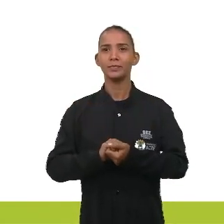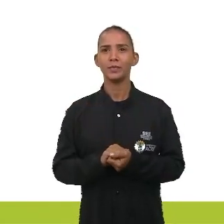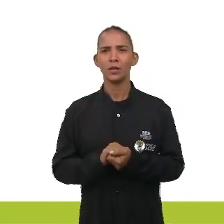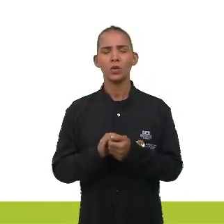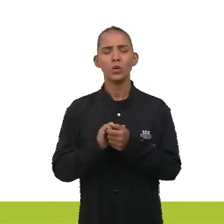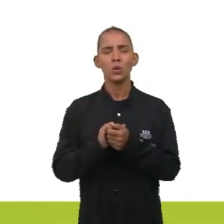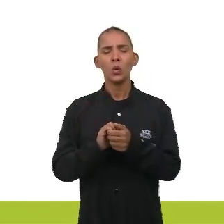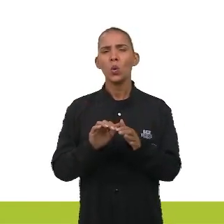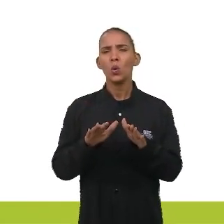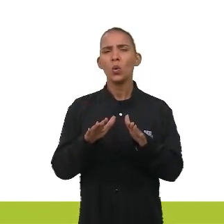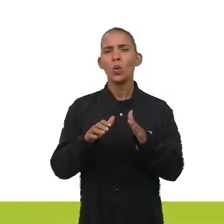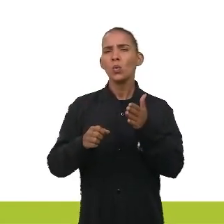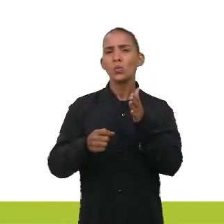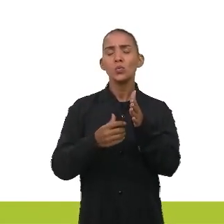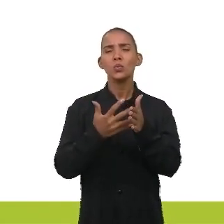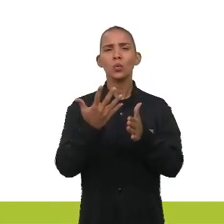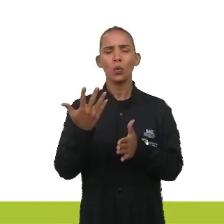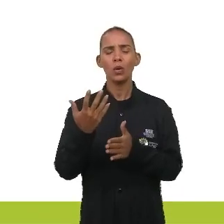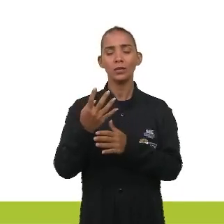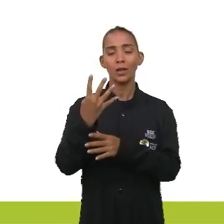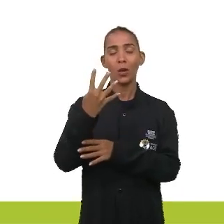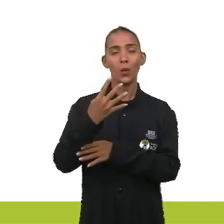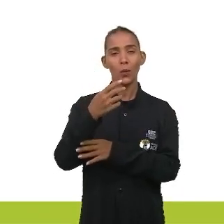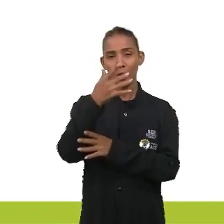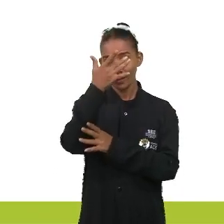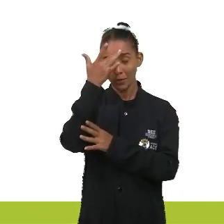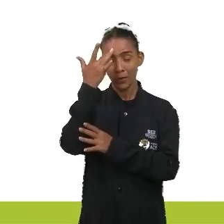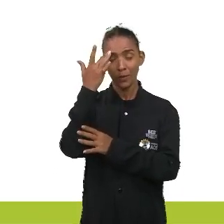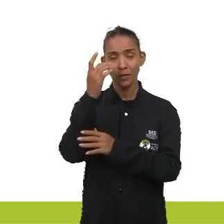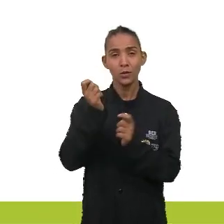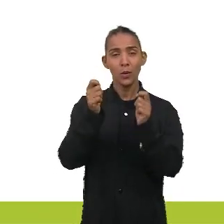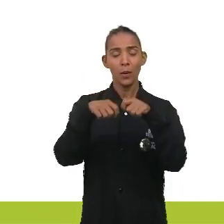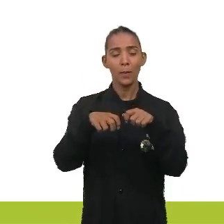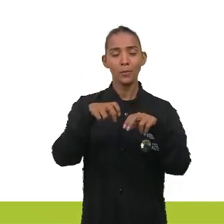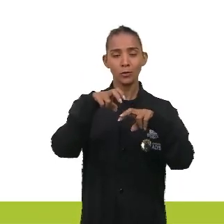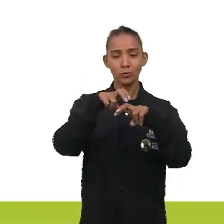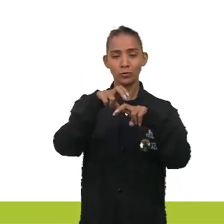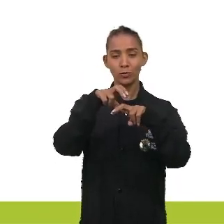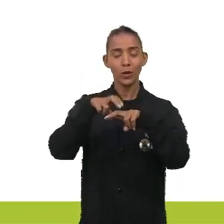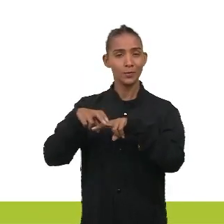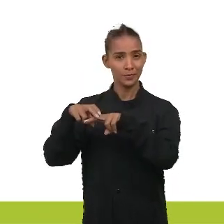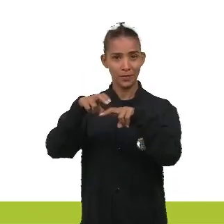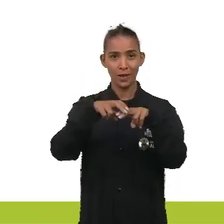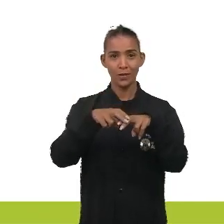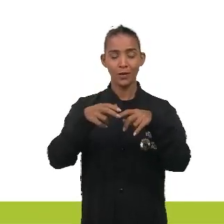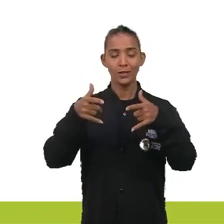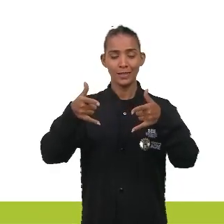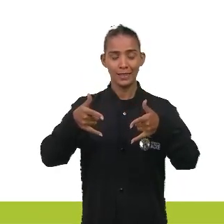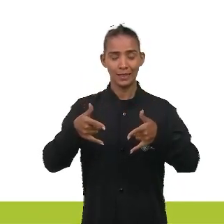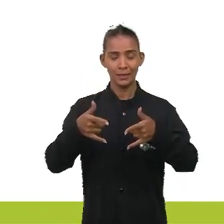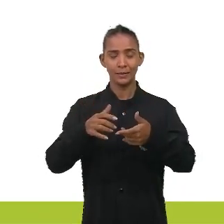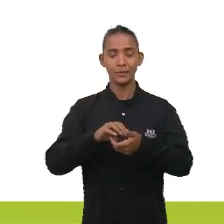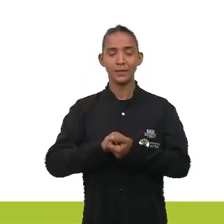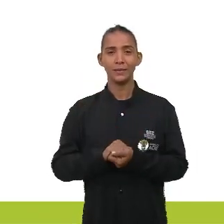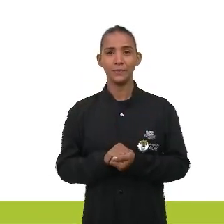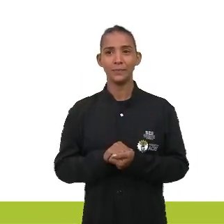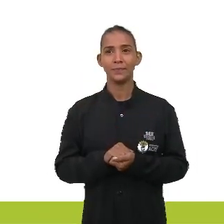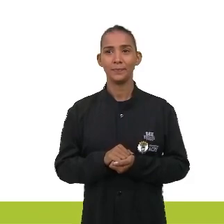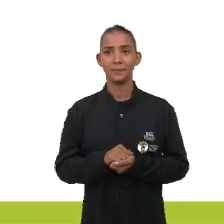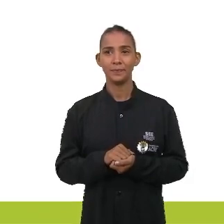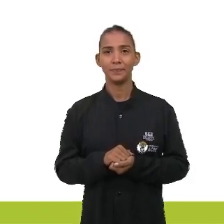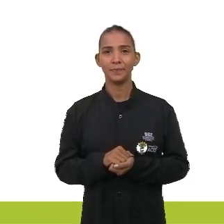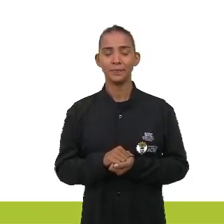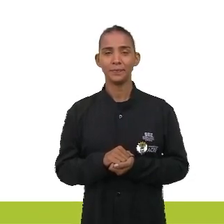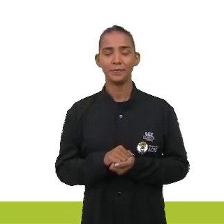De quantas formas quatro pessoas podem sentar-se numa mesa? Agora você pode,